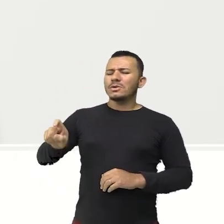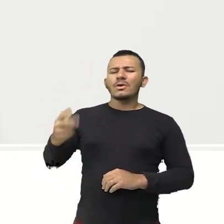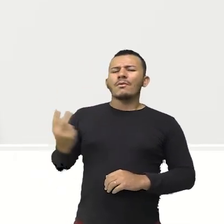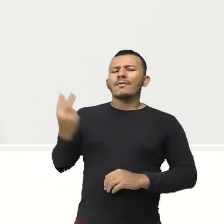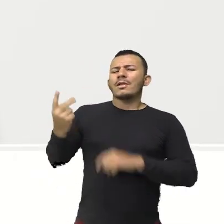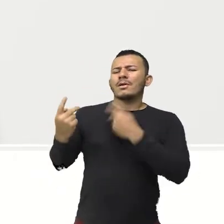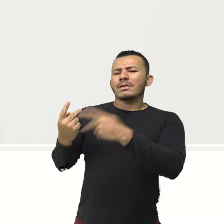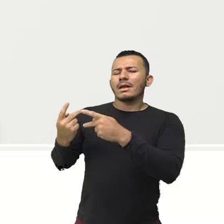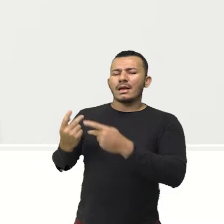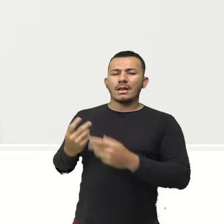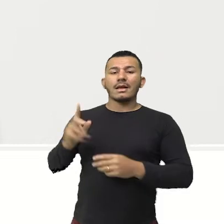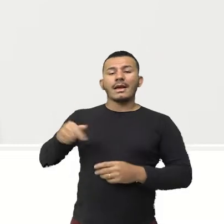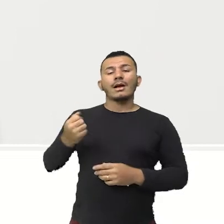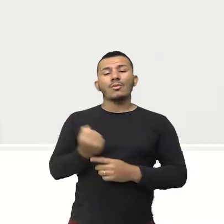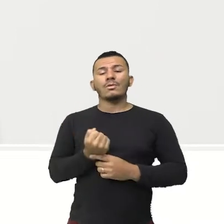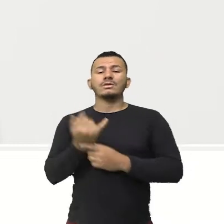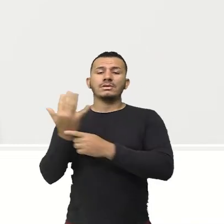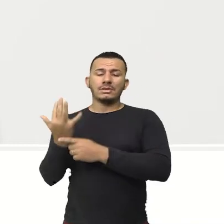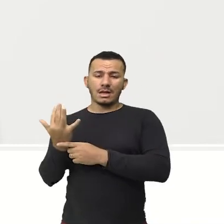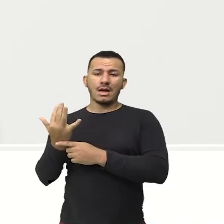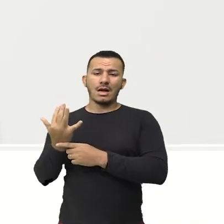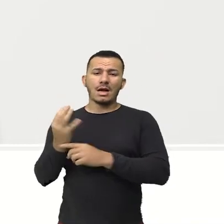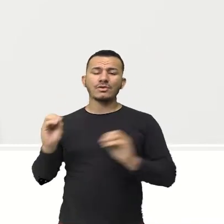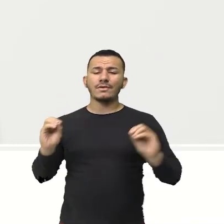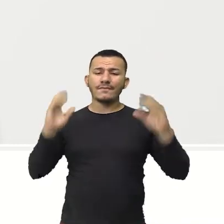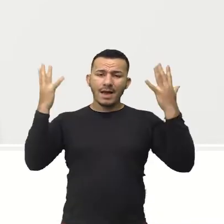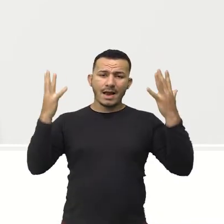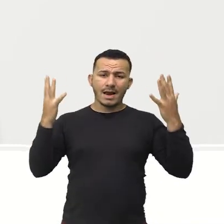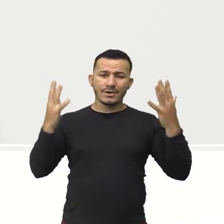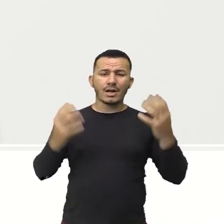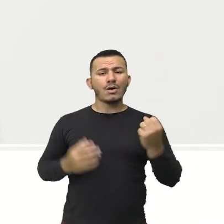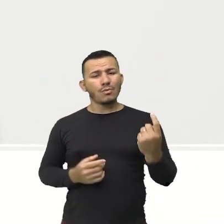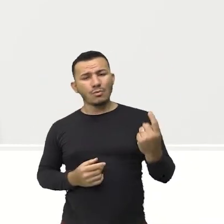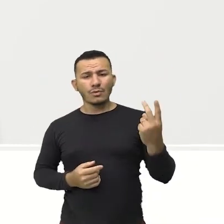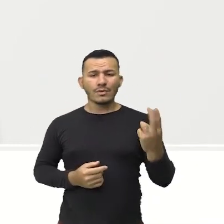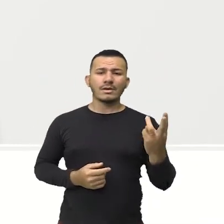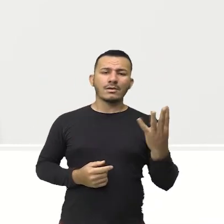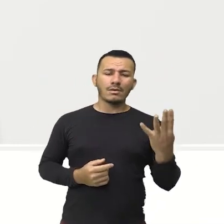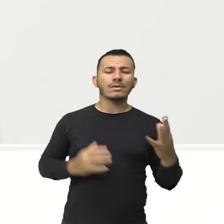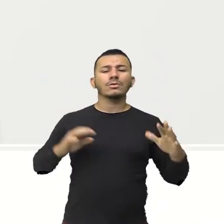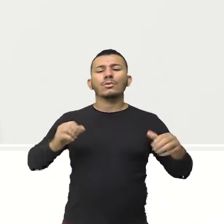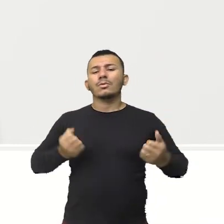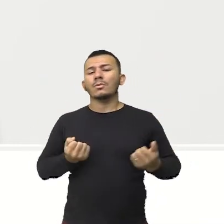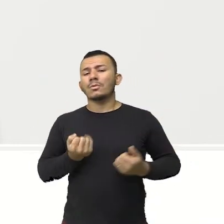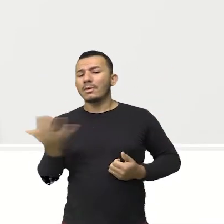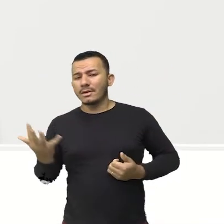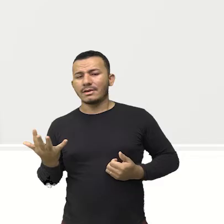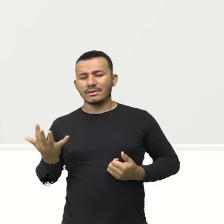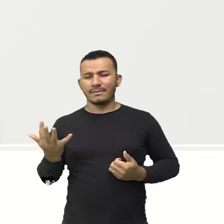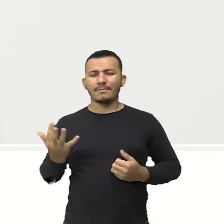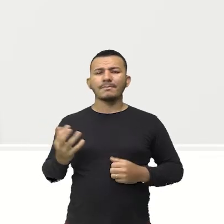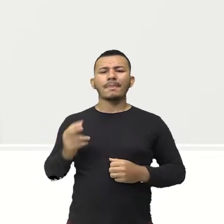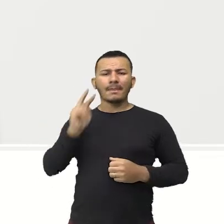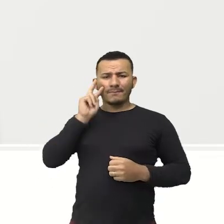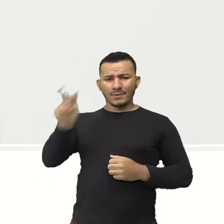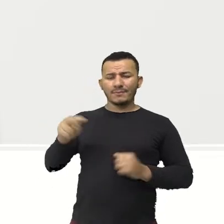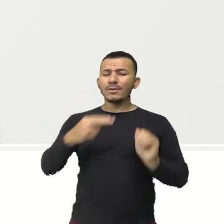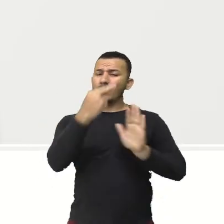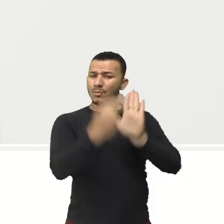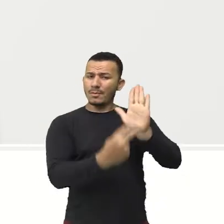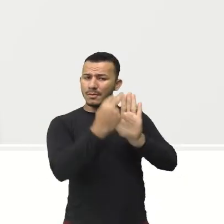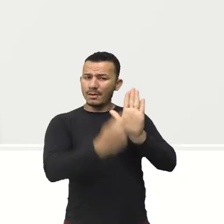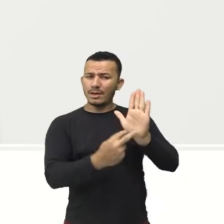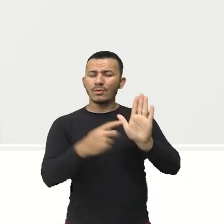O X é a quantidade, né? Quantidade de eventos que ele trabalhou. Perceba que no nosso enunciado, se